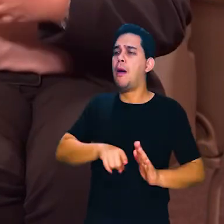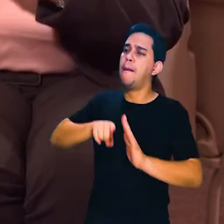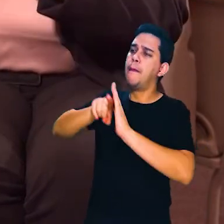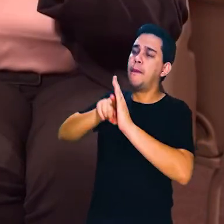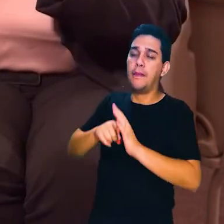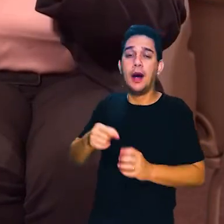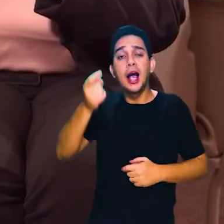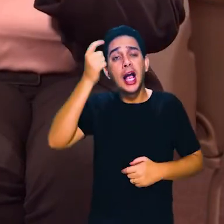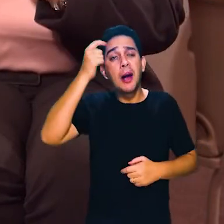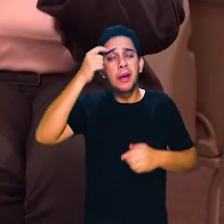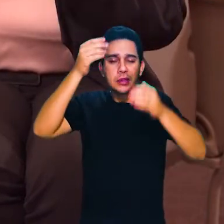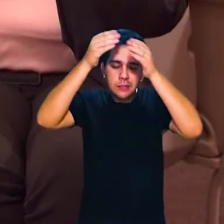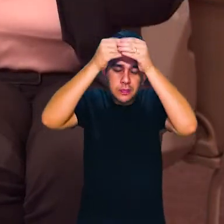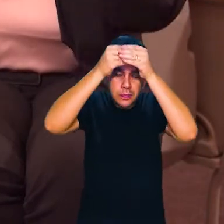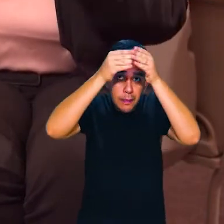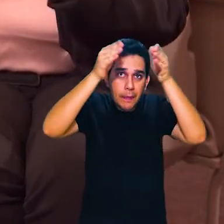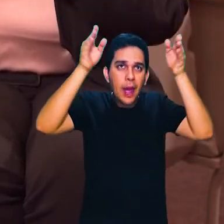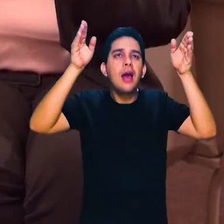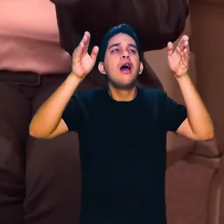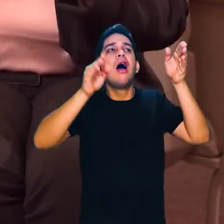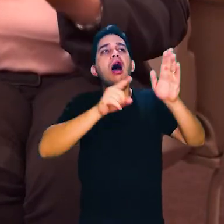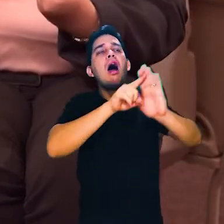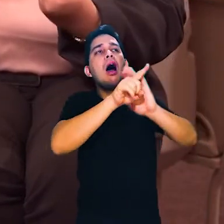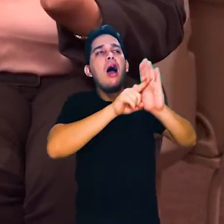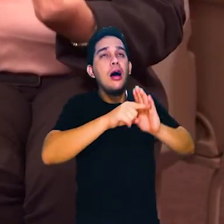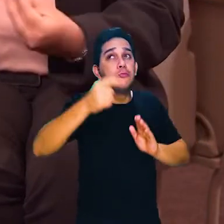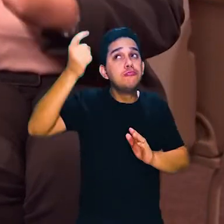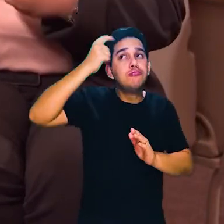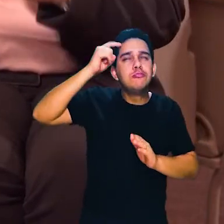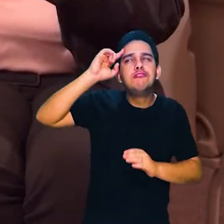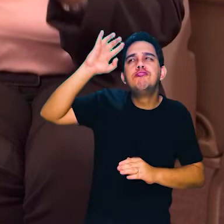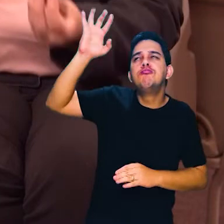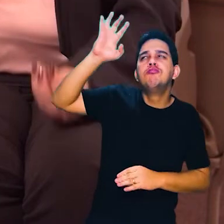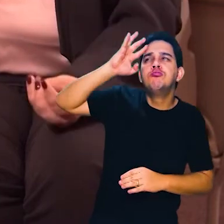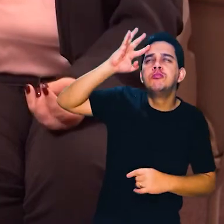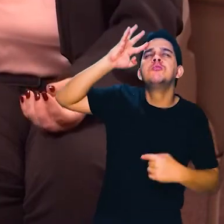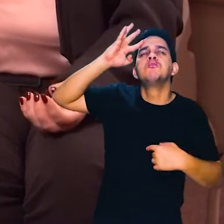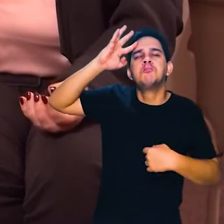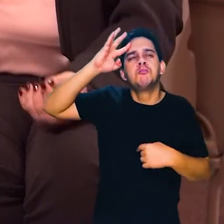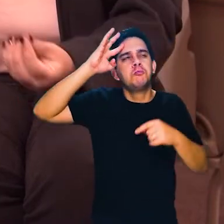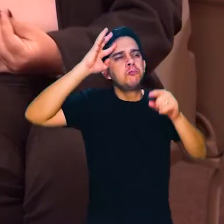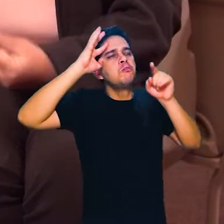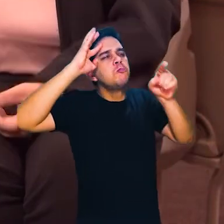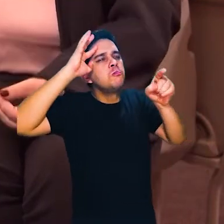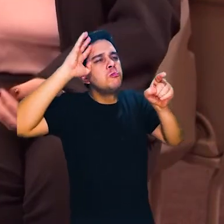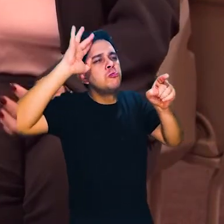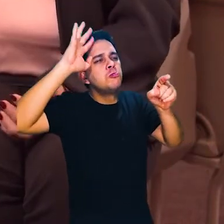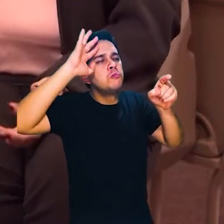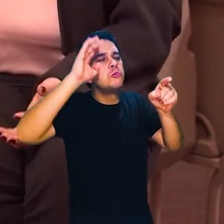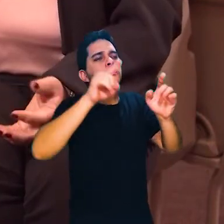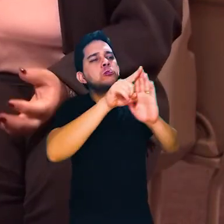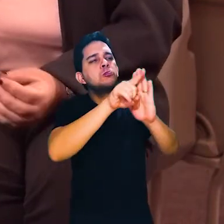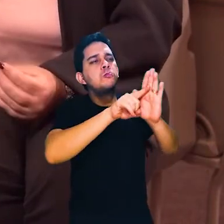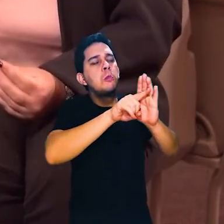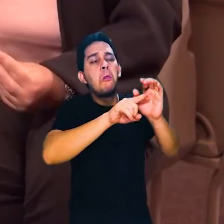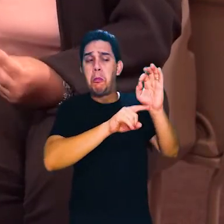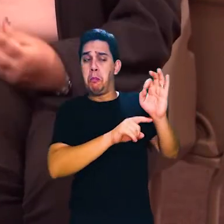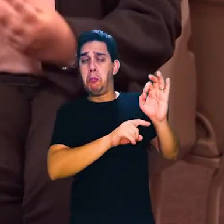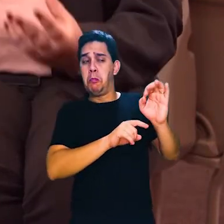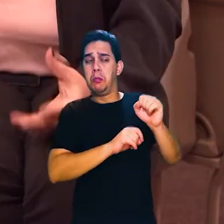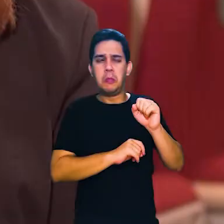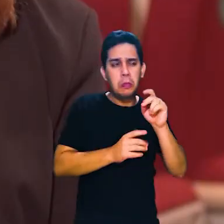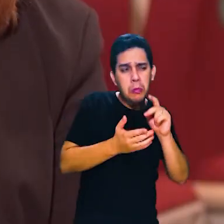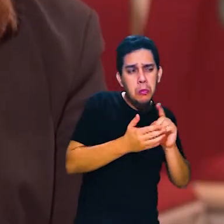aberta, com efetiva consciência de em quem ela está votando, é importantíssimo que